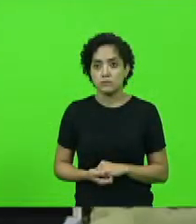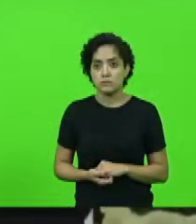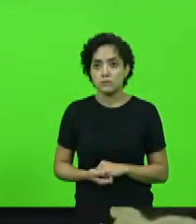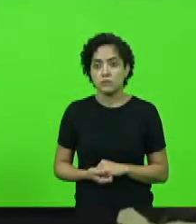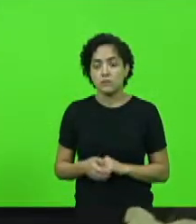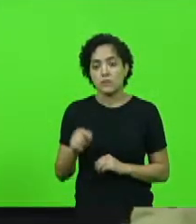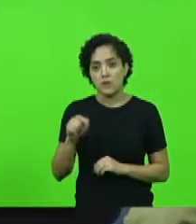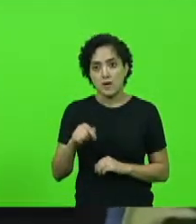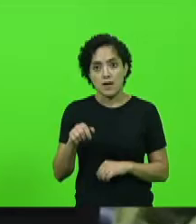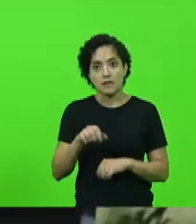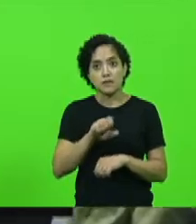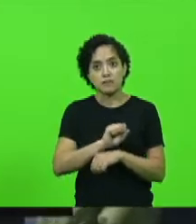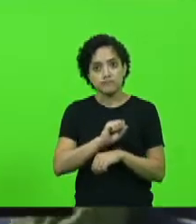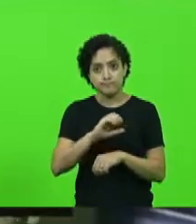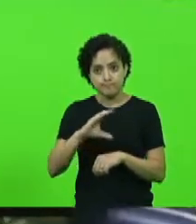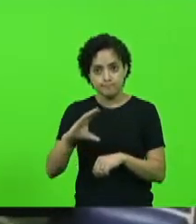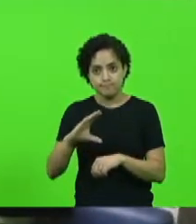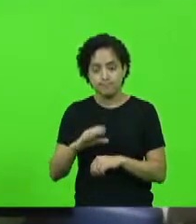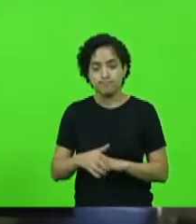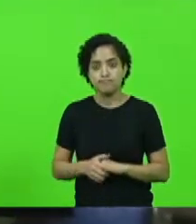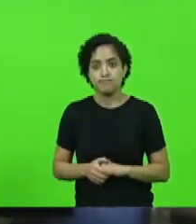aqui em Santa Catarina.